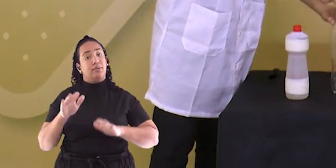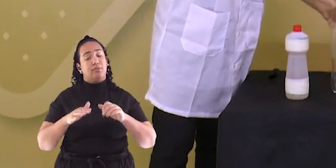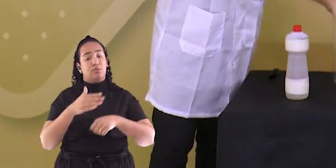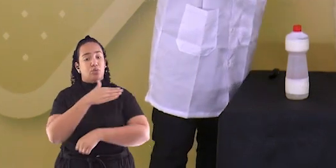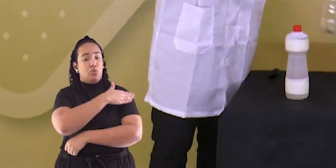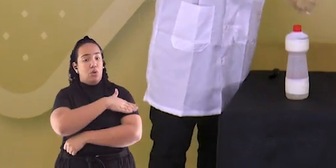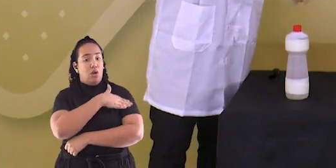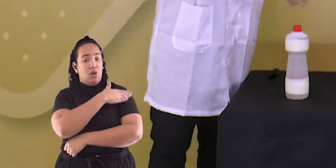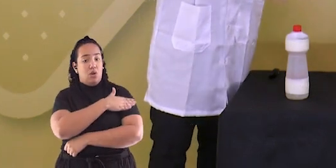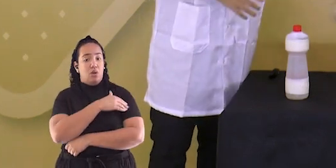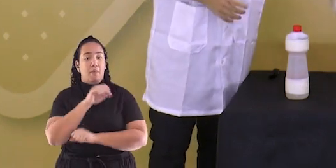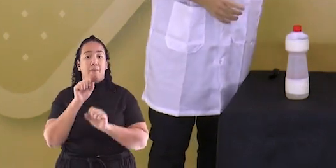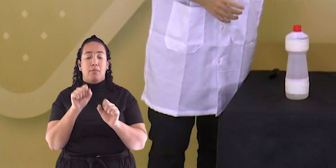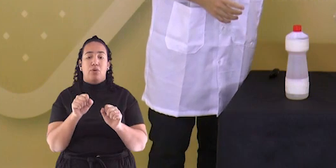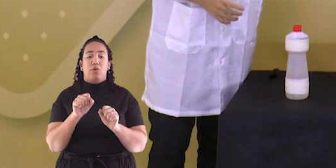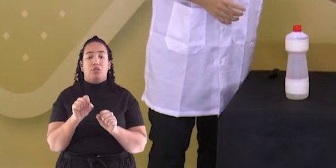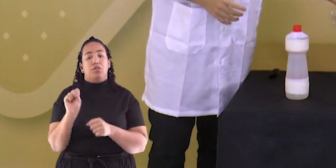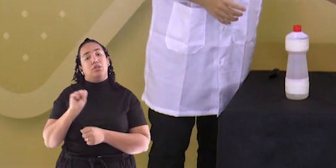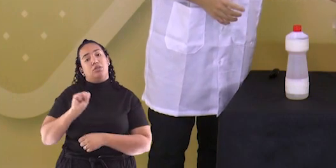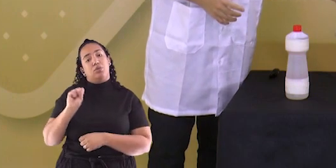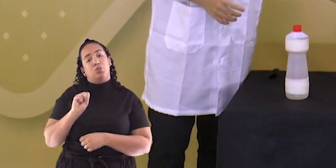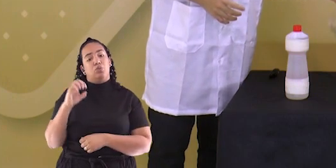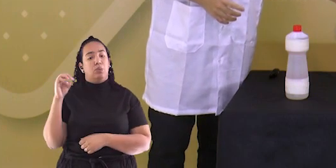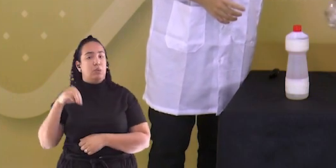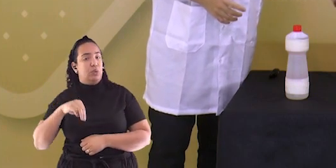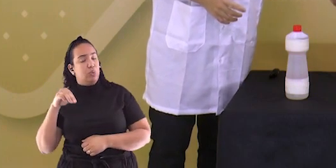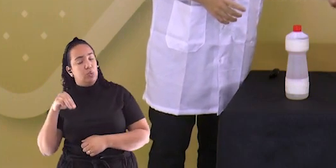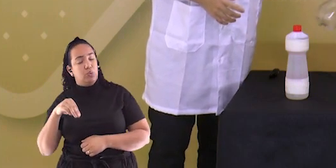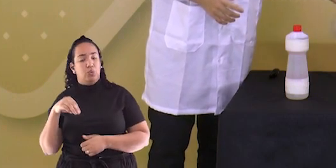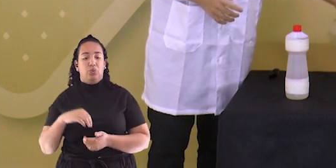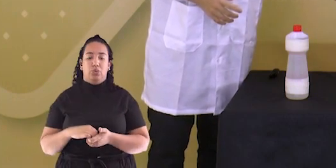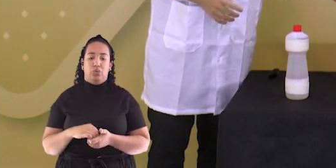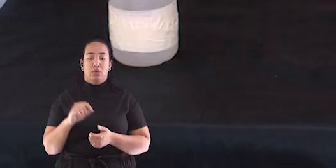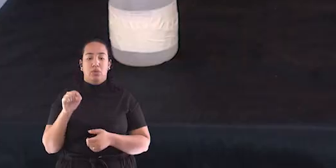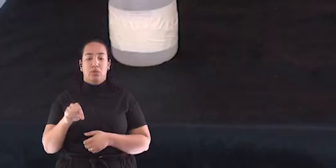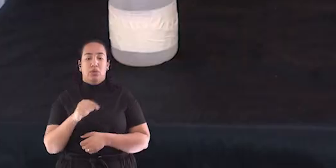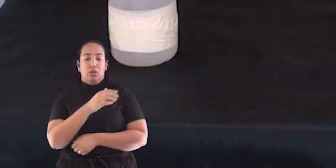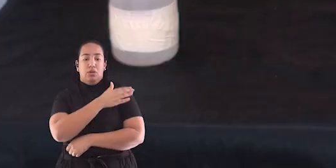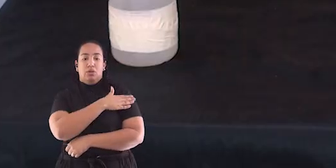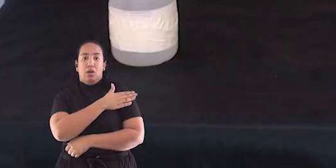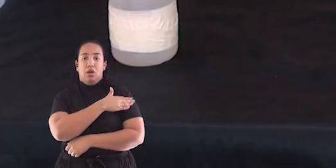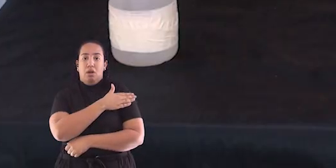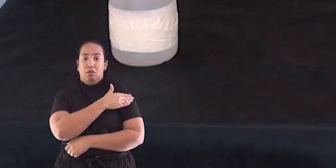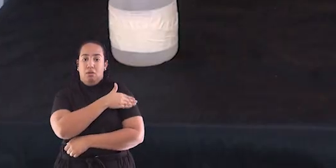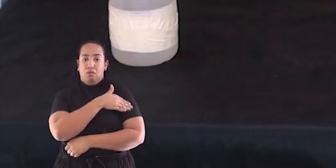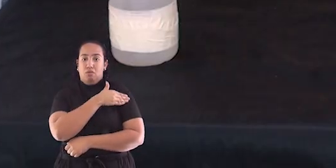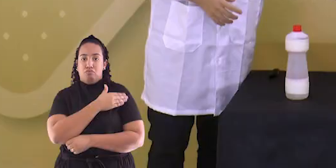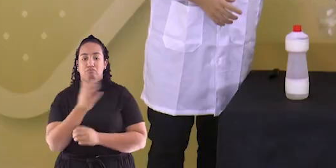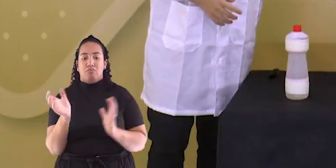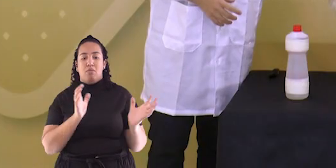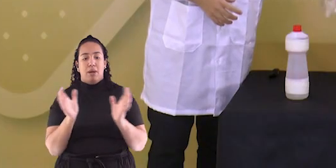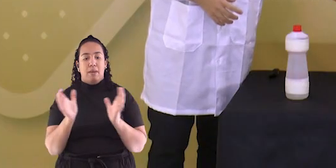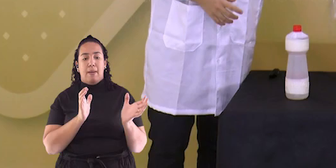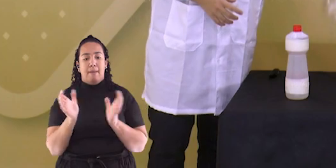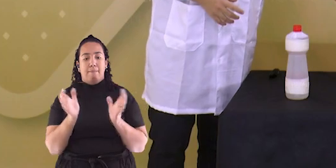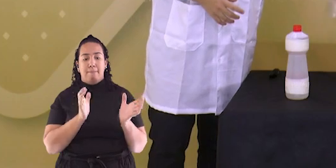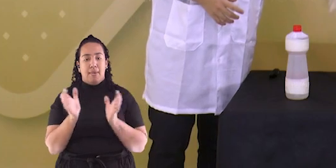colocar, pode ser alguns segundos, pode ser minutos. E aí você vai agitar de forma que,